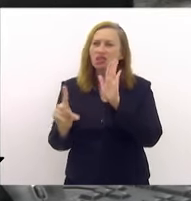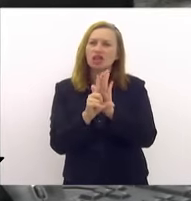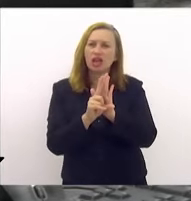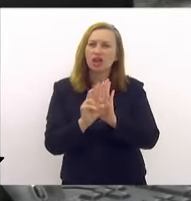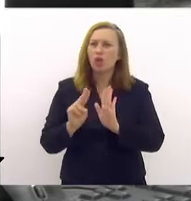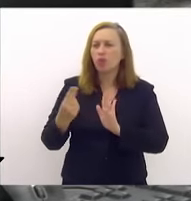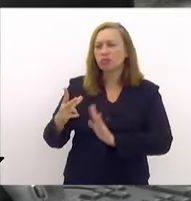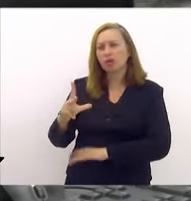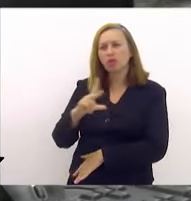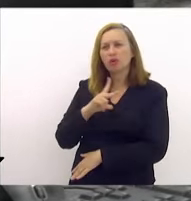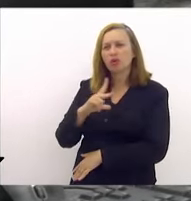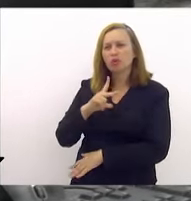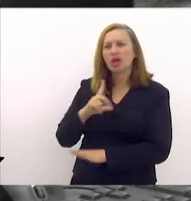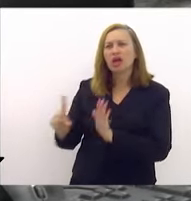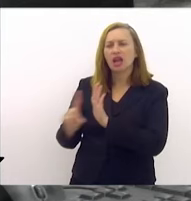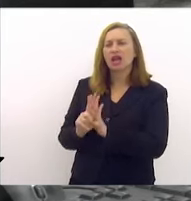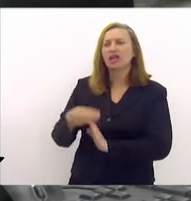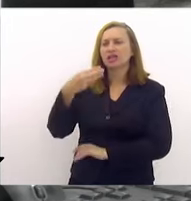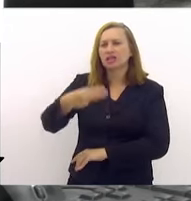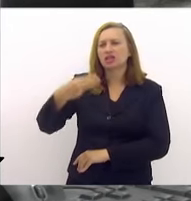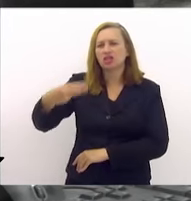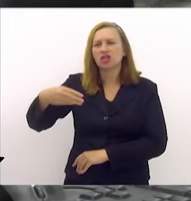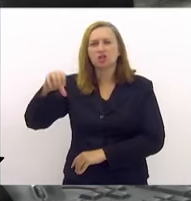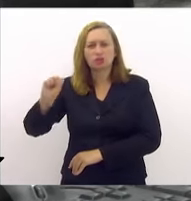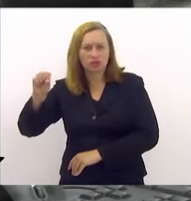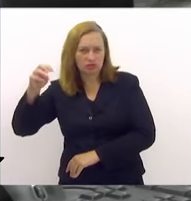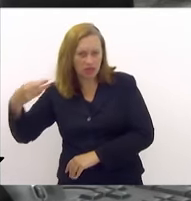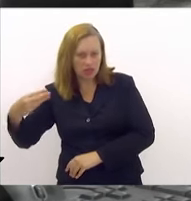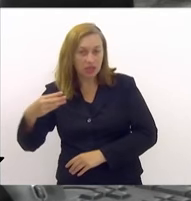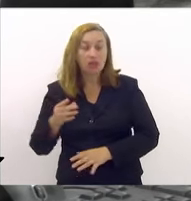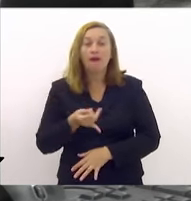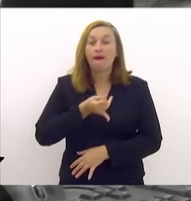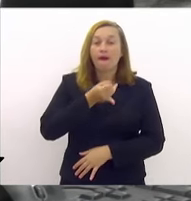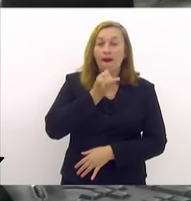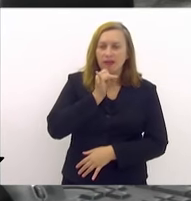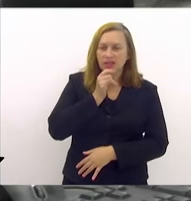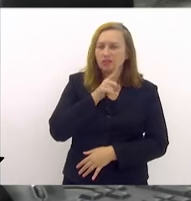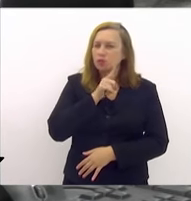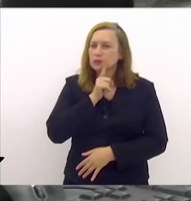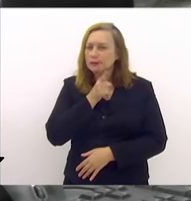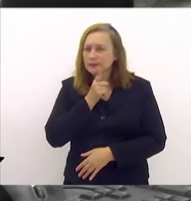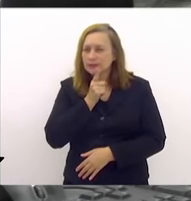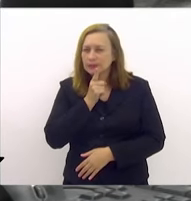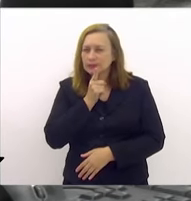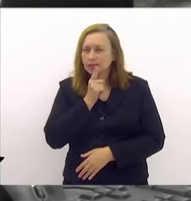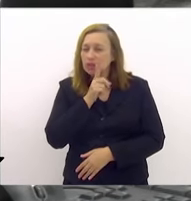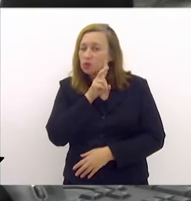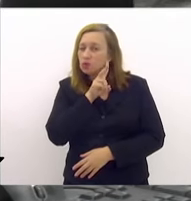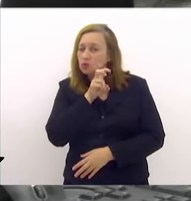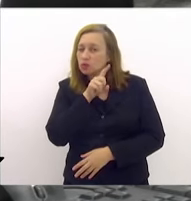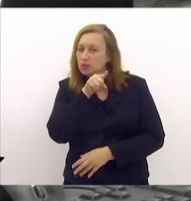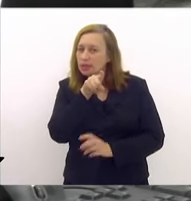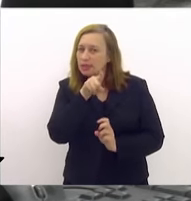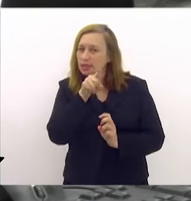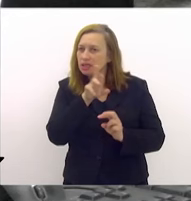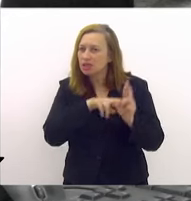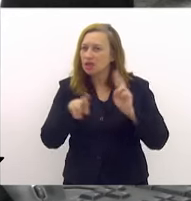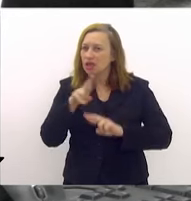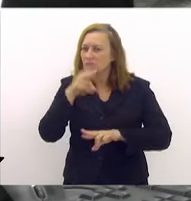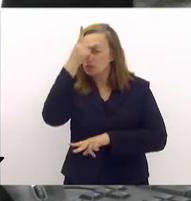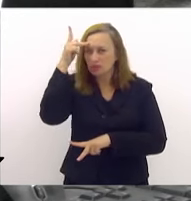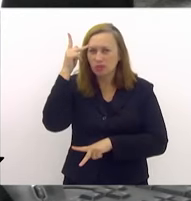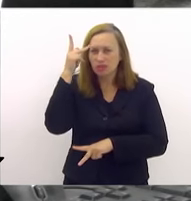na própria lei 3383. Por exemplo, essa questão da relação das